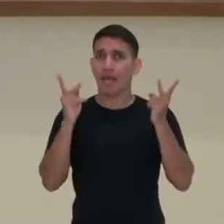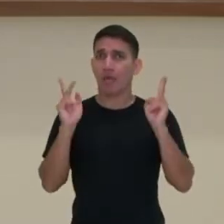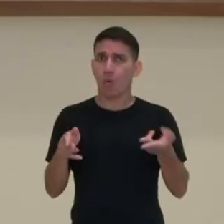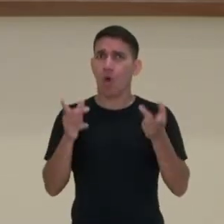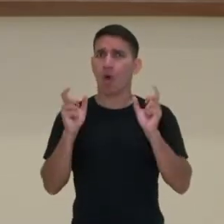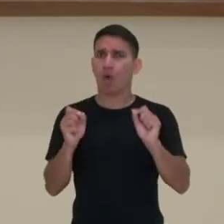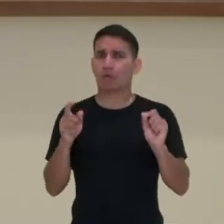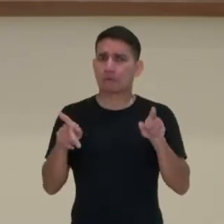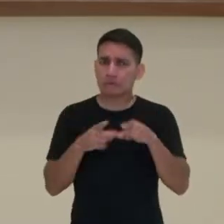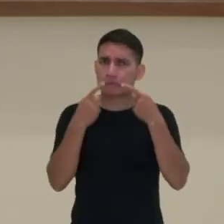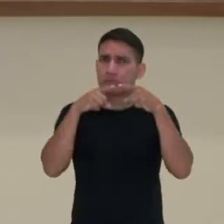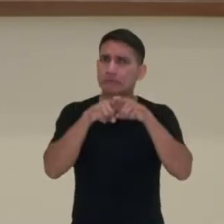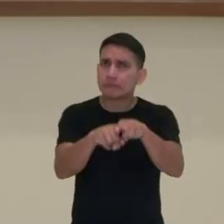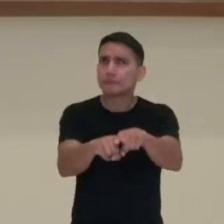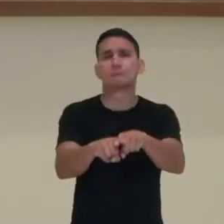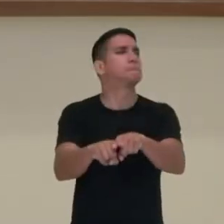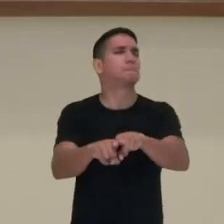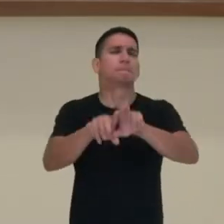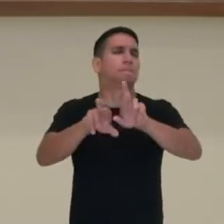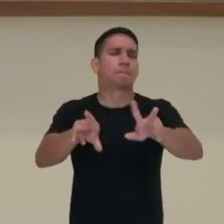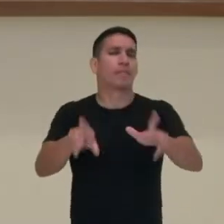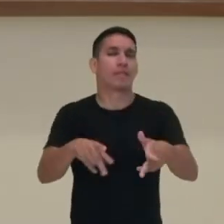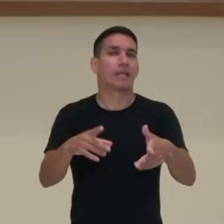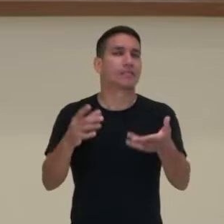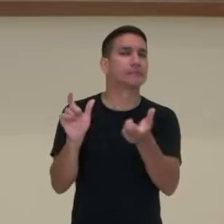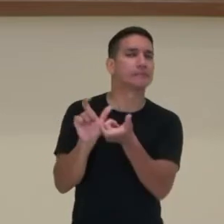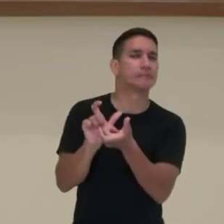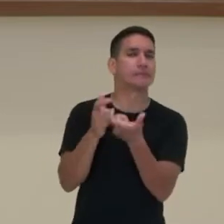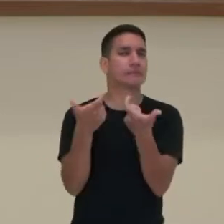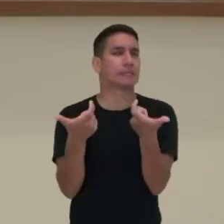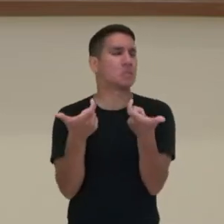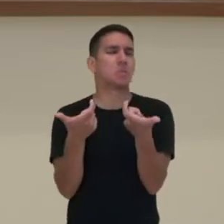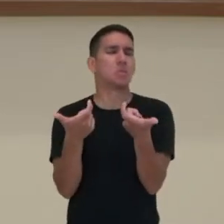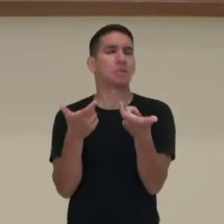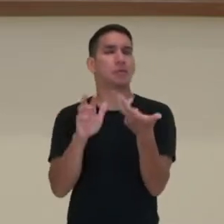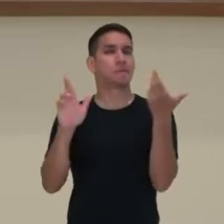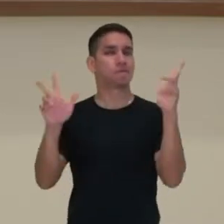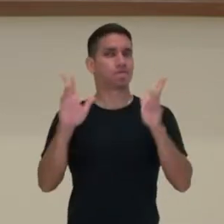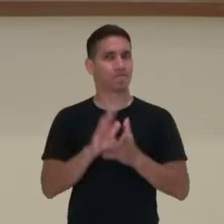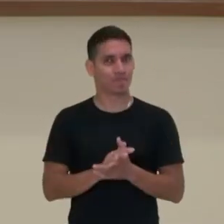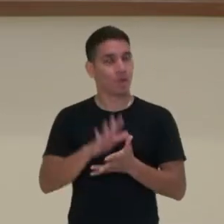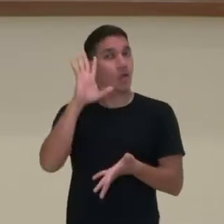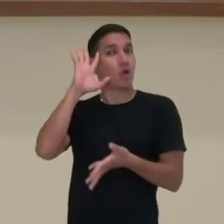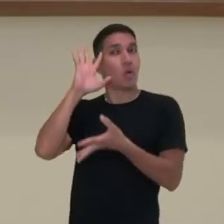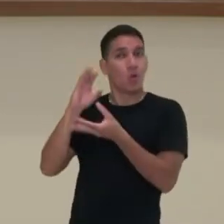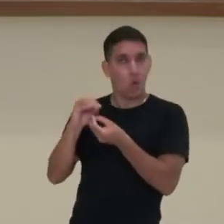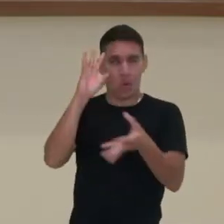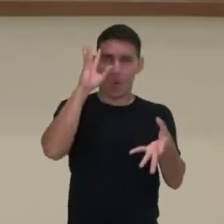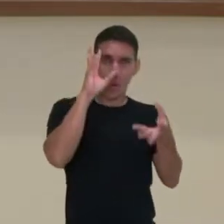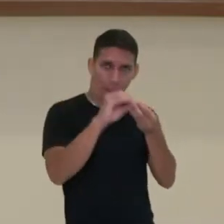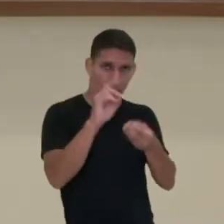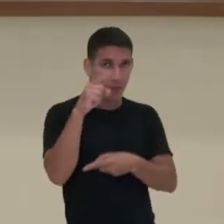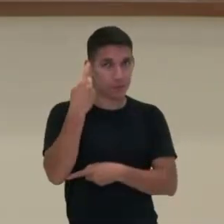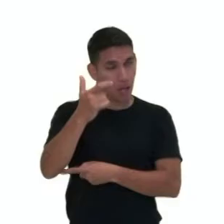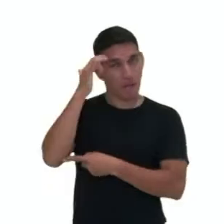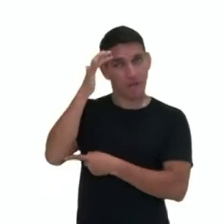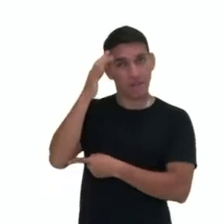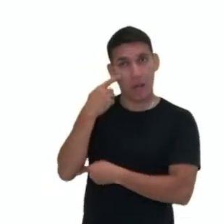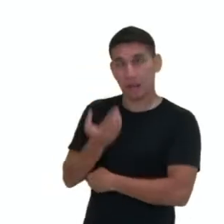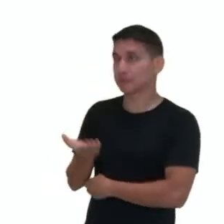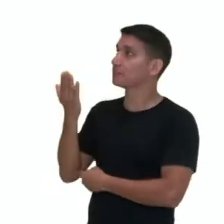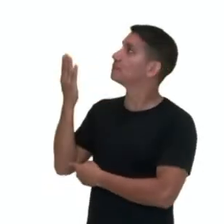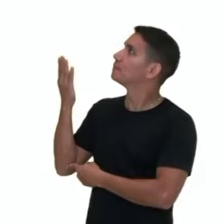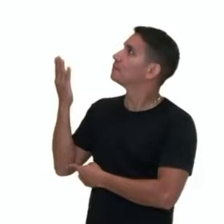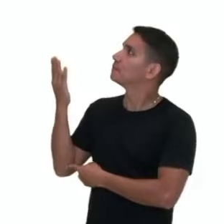coisas iguais, né? Não é sinônimo um do outro. Compreendendo isso, vamos refletir